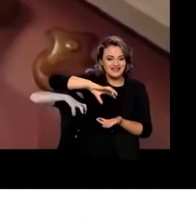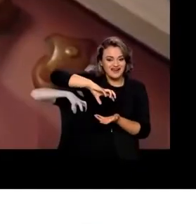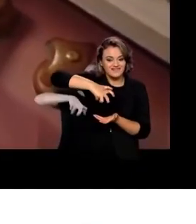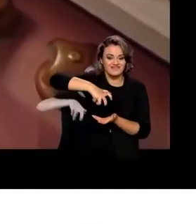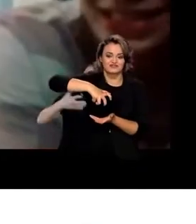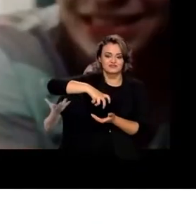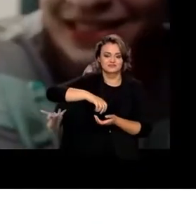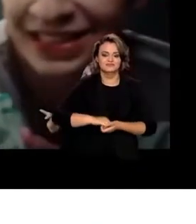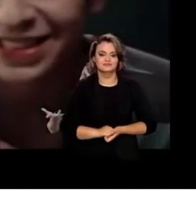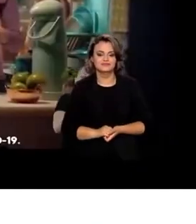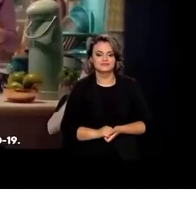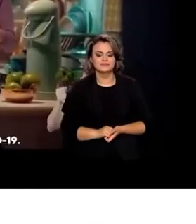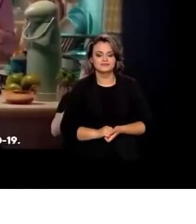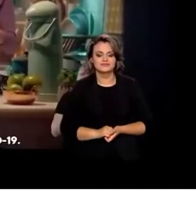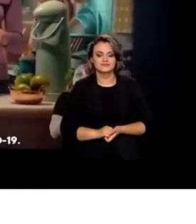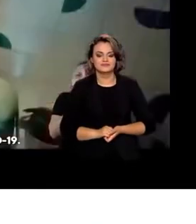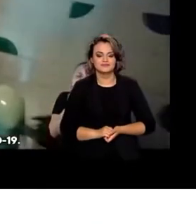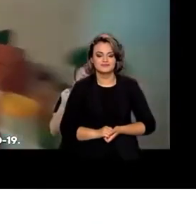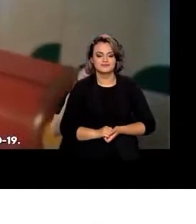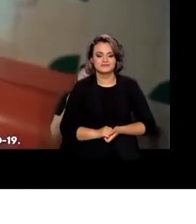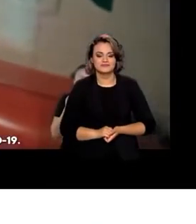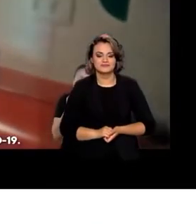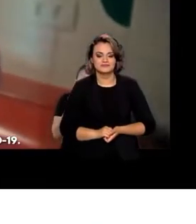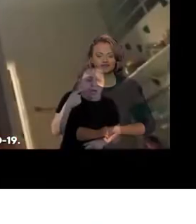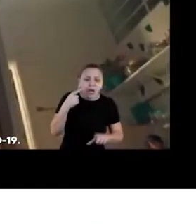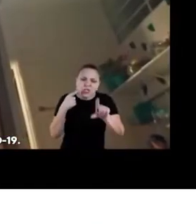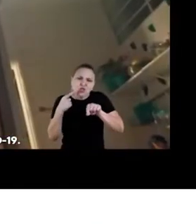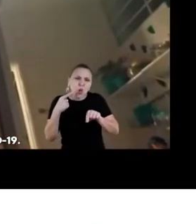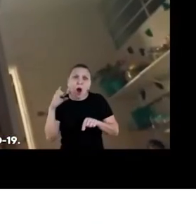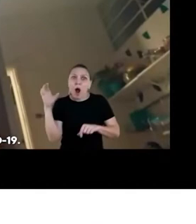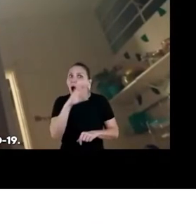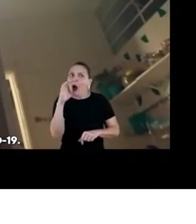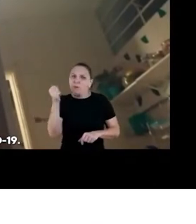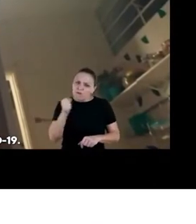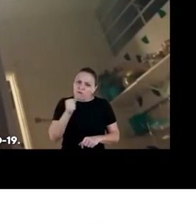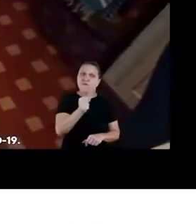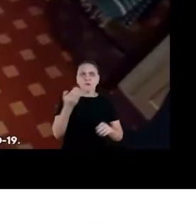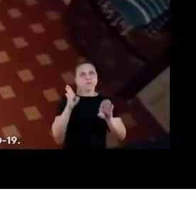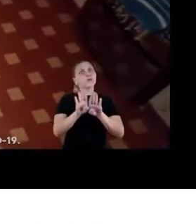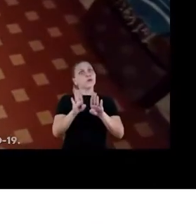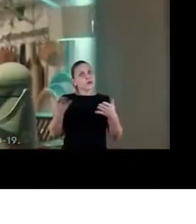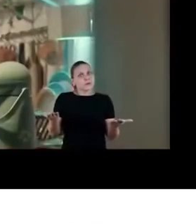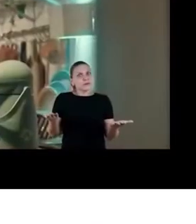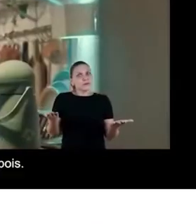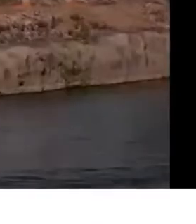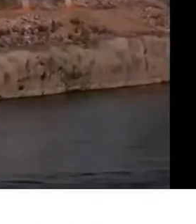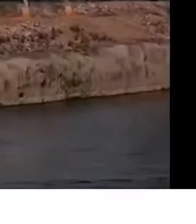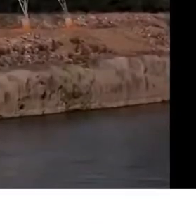Fecha a torneira. Abriu a geladeira? Pega logo o que precisa.